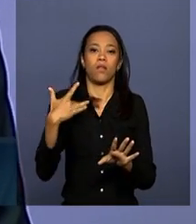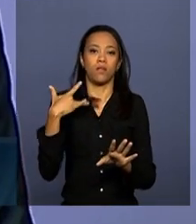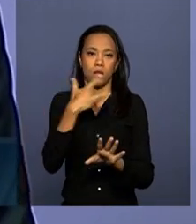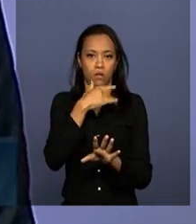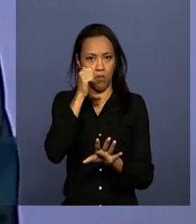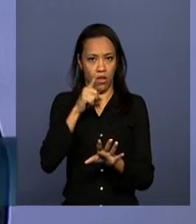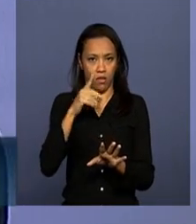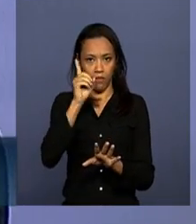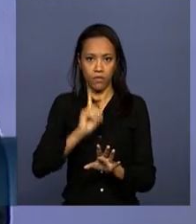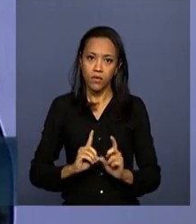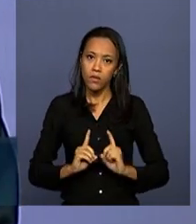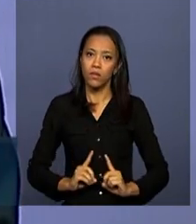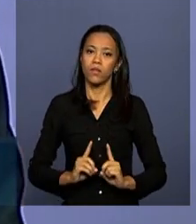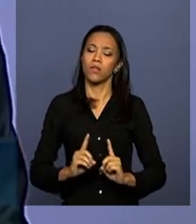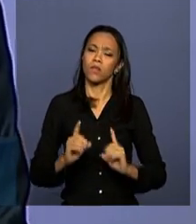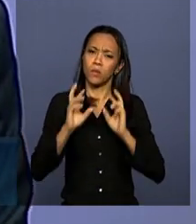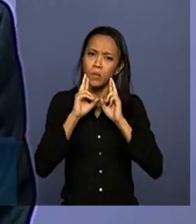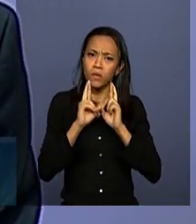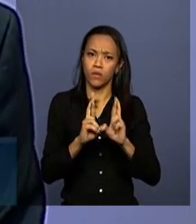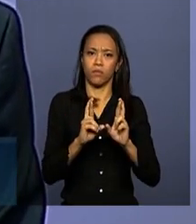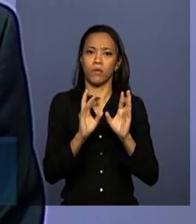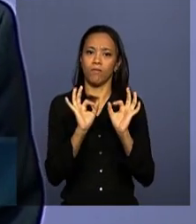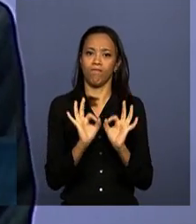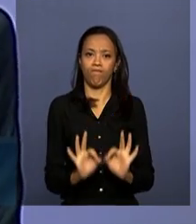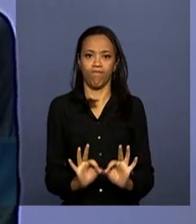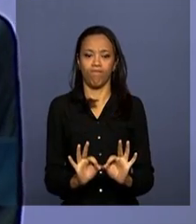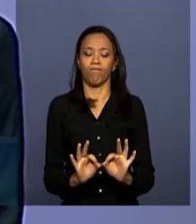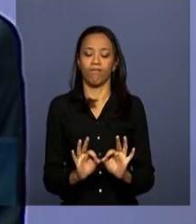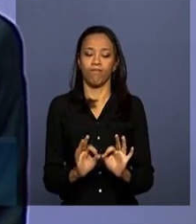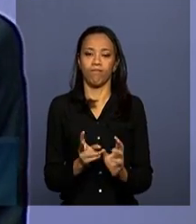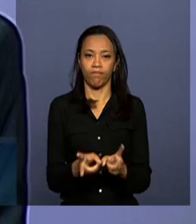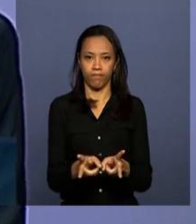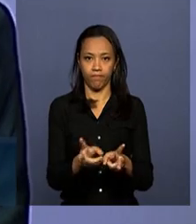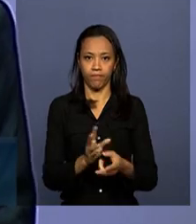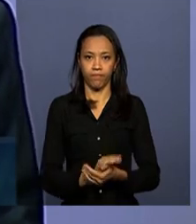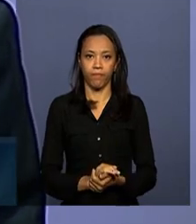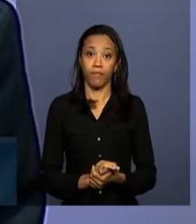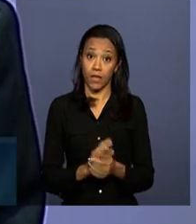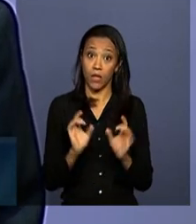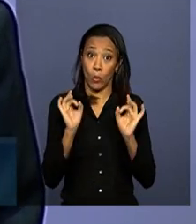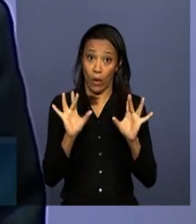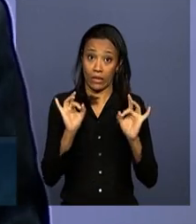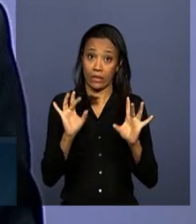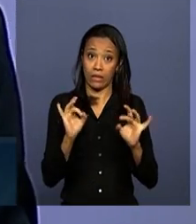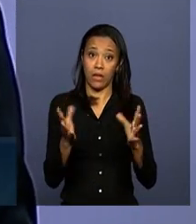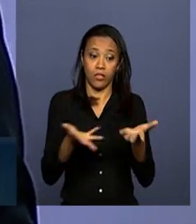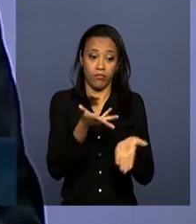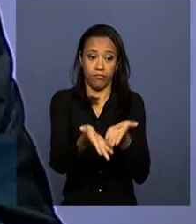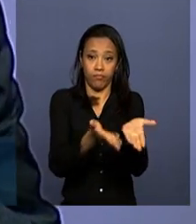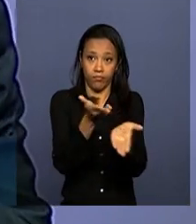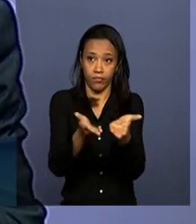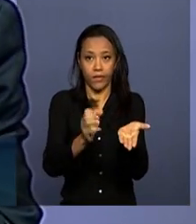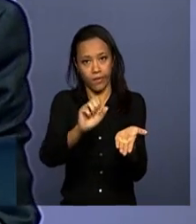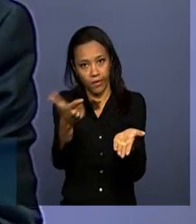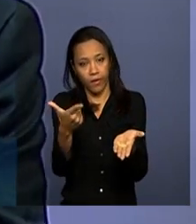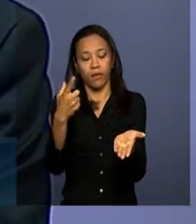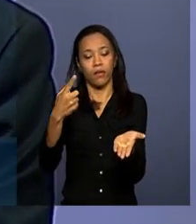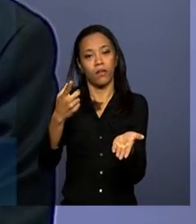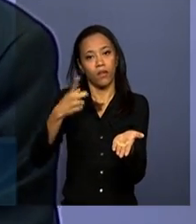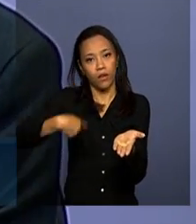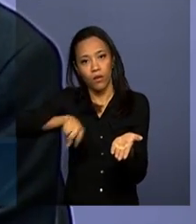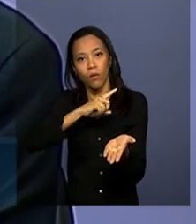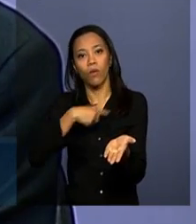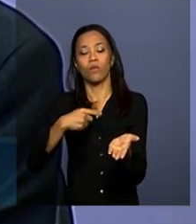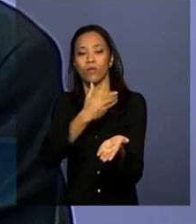deficiência, com dignidade, com mais humanização, com mais respeito, com mais qualidade. Claro que nós, do ponto de vista do